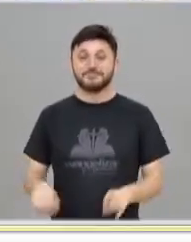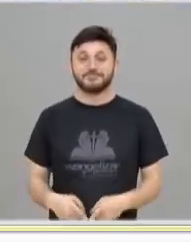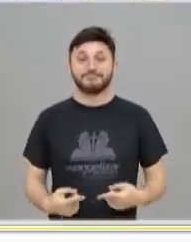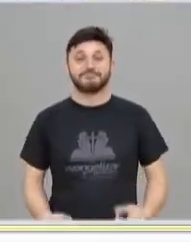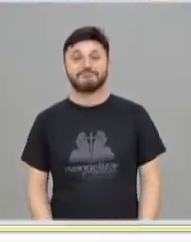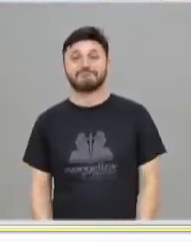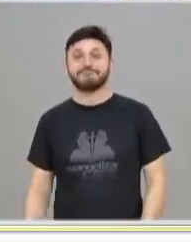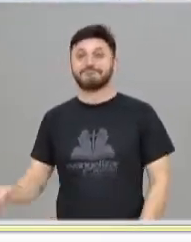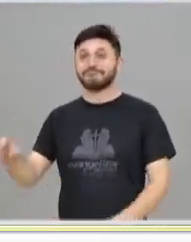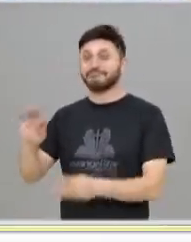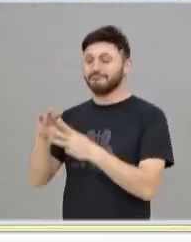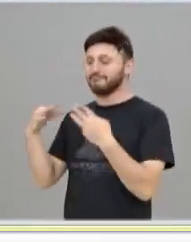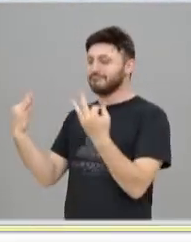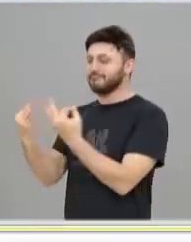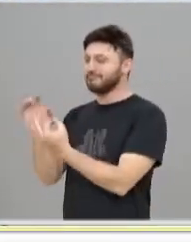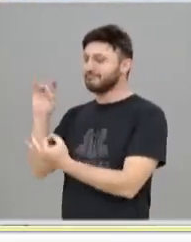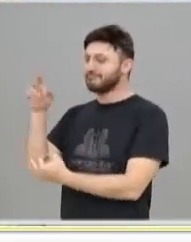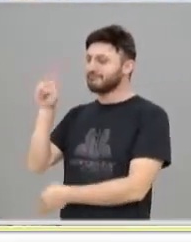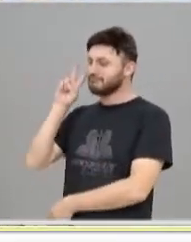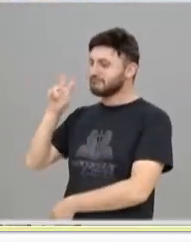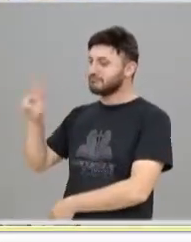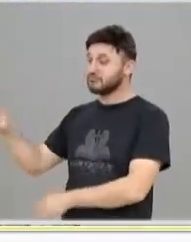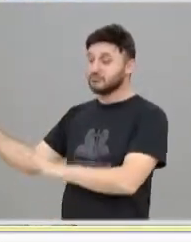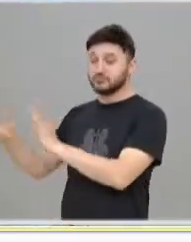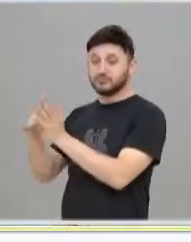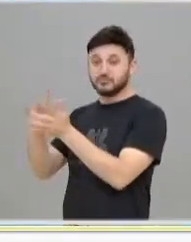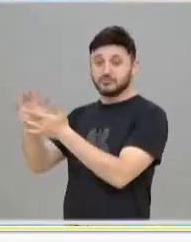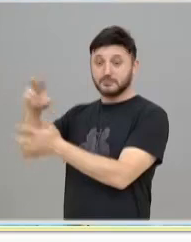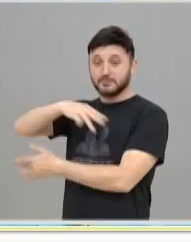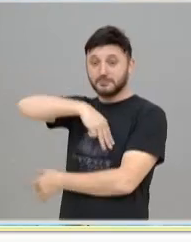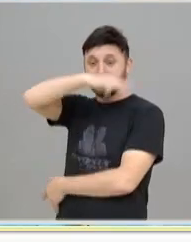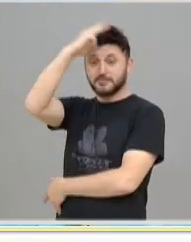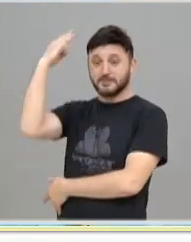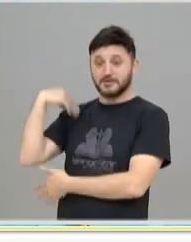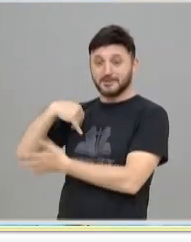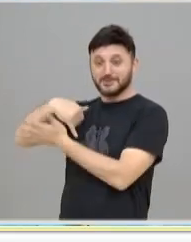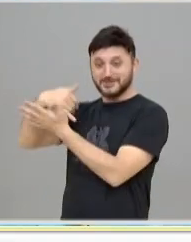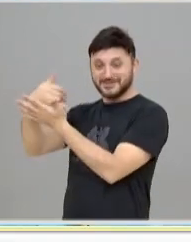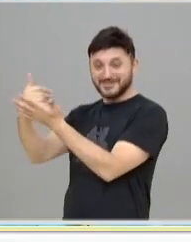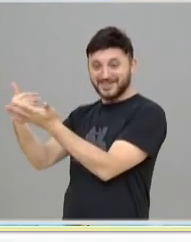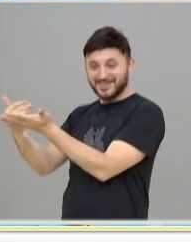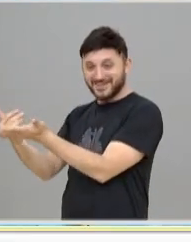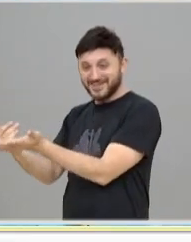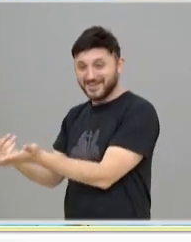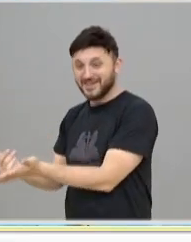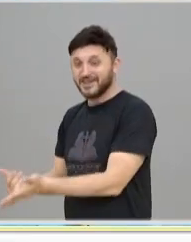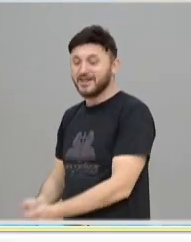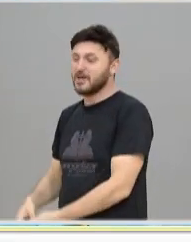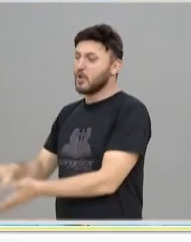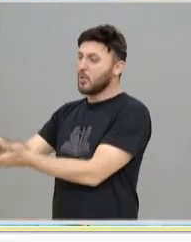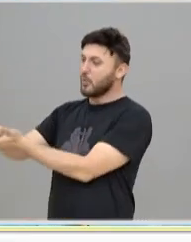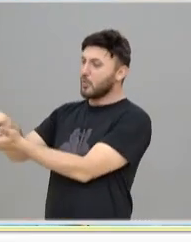Olhando a Sagrada Família, Jesus, Maria e José,